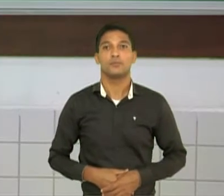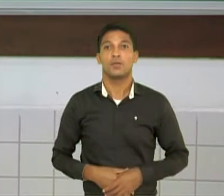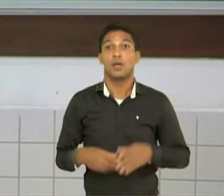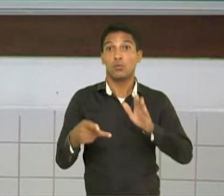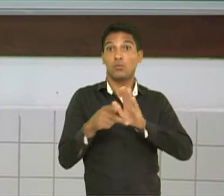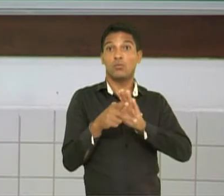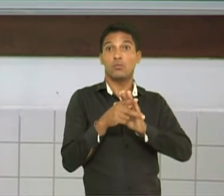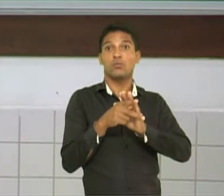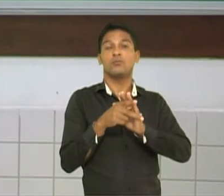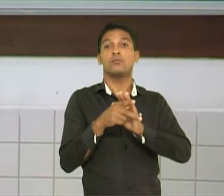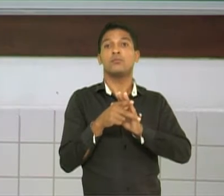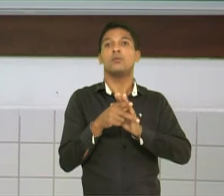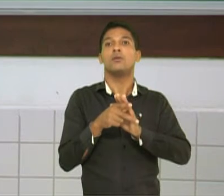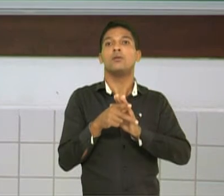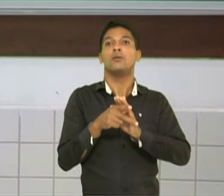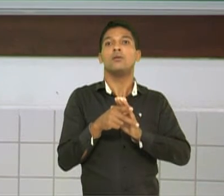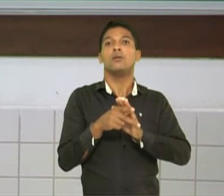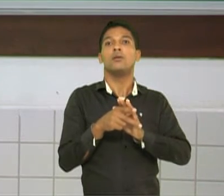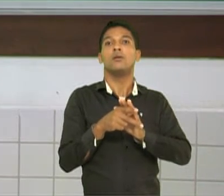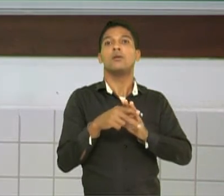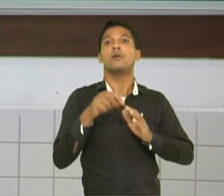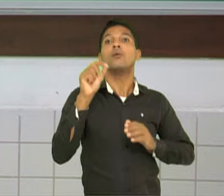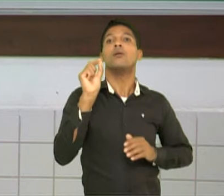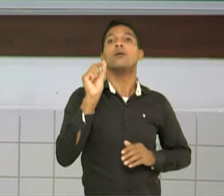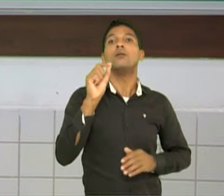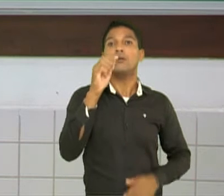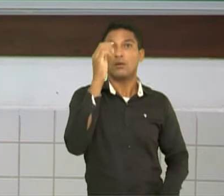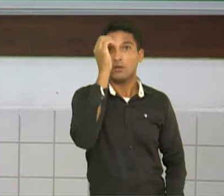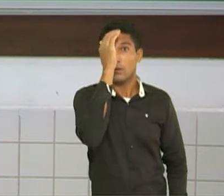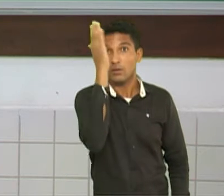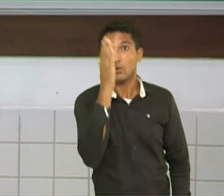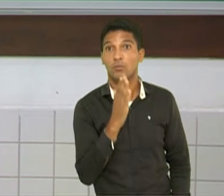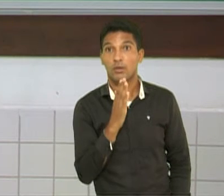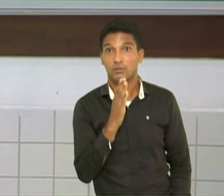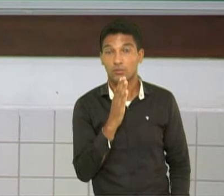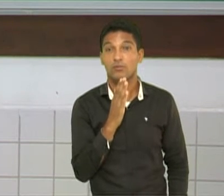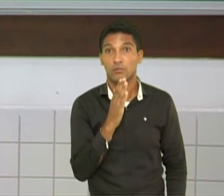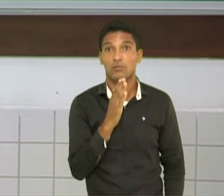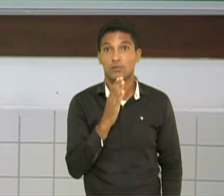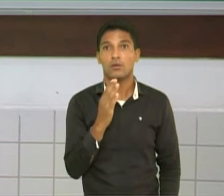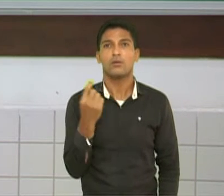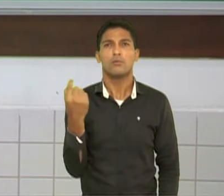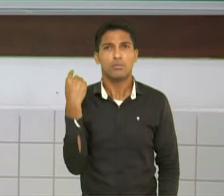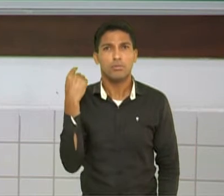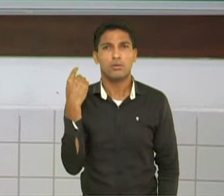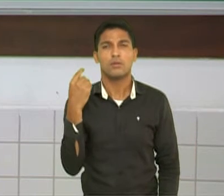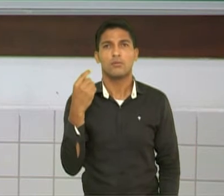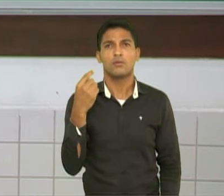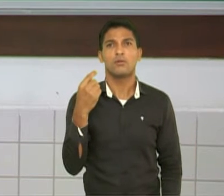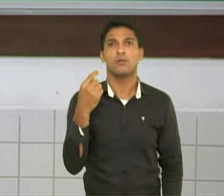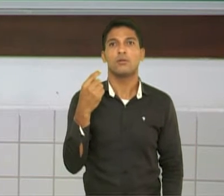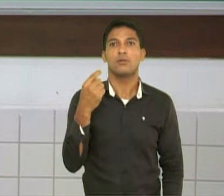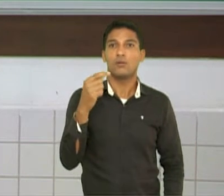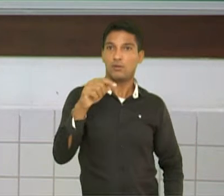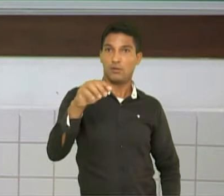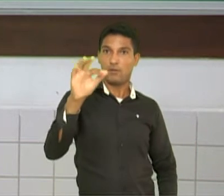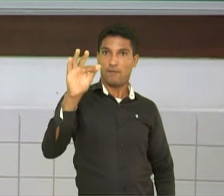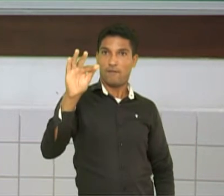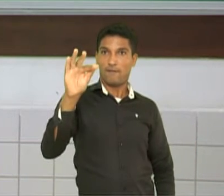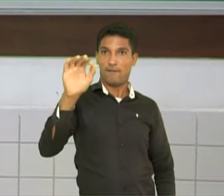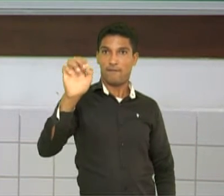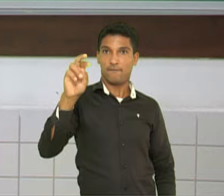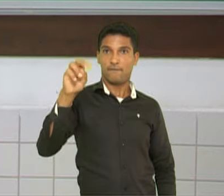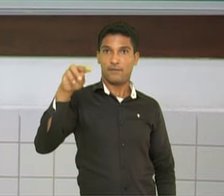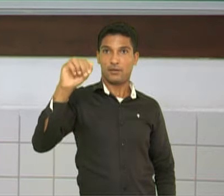neoliberalismo. No Brasil, a gente falou disso já em outros momentos. O presidente Fernando Collor é o presidente que introduz a